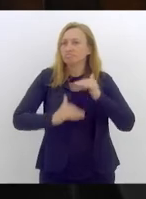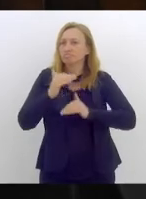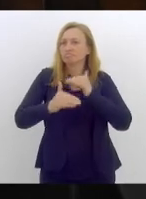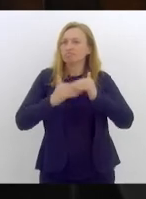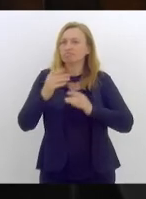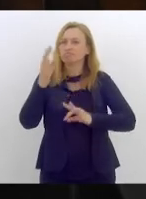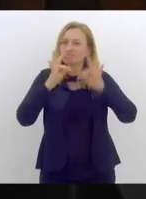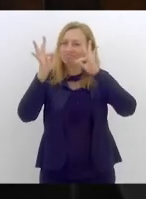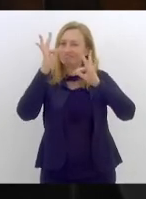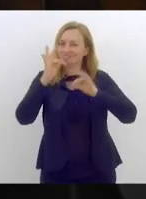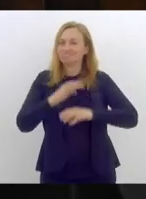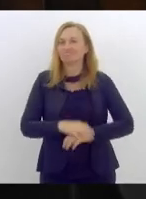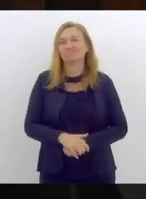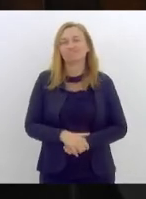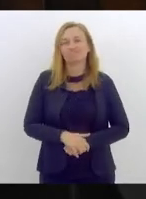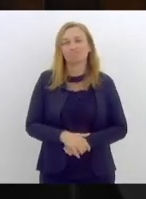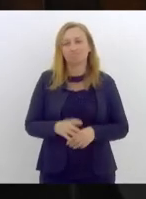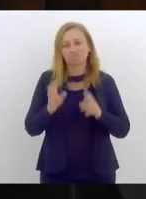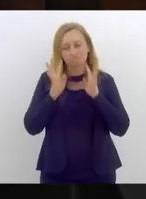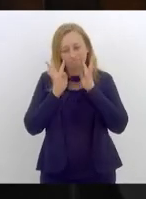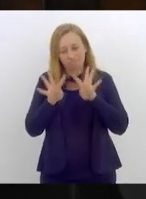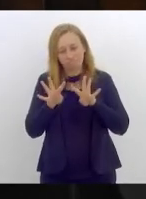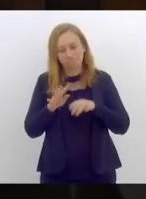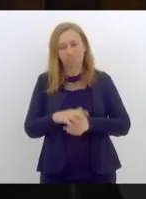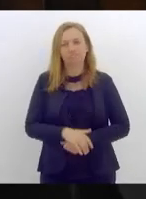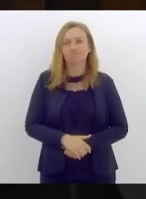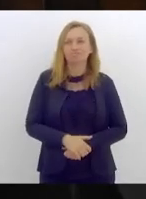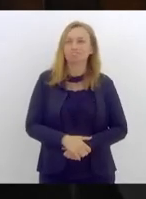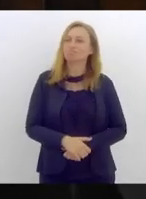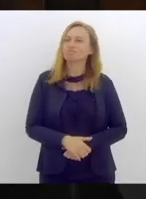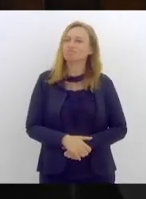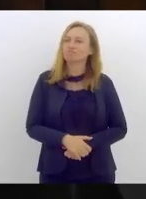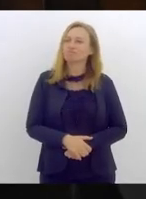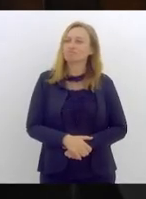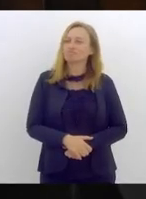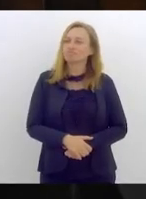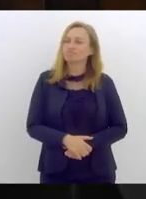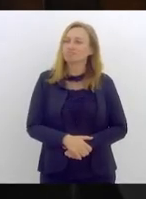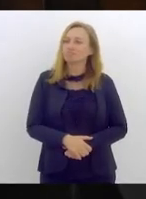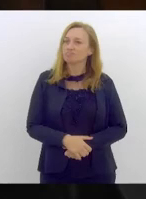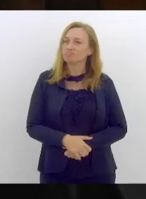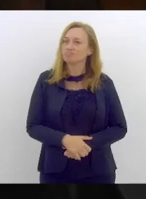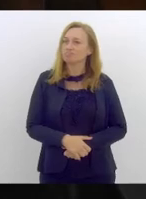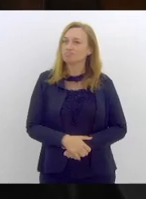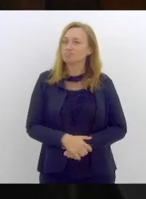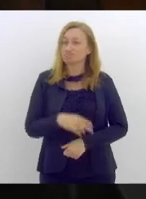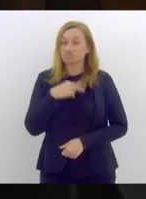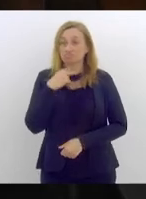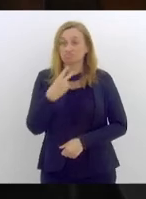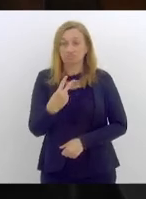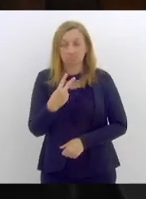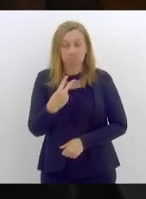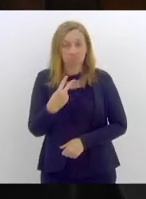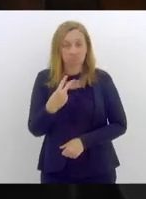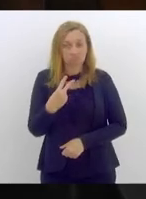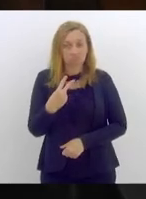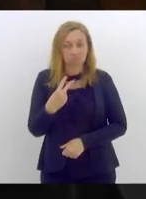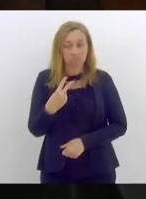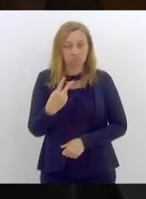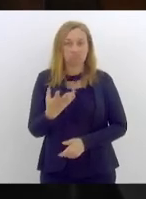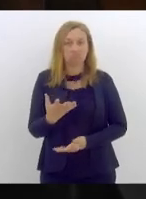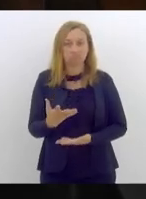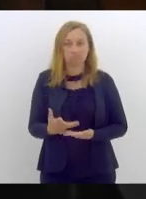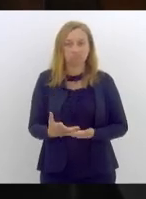tecnológico e chamou a atenção além de ser uma voz discordante em relação